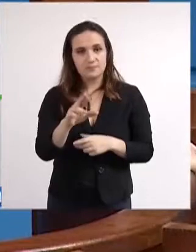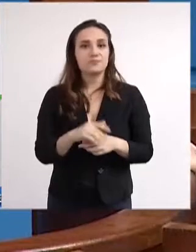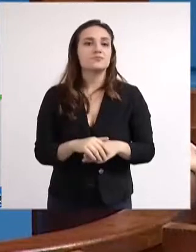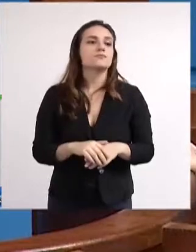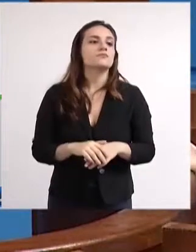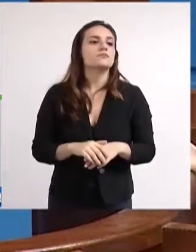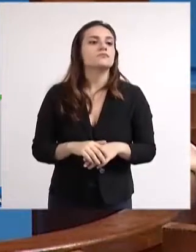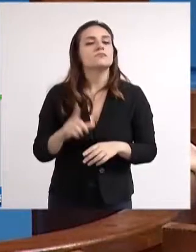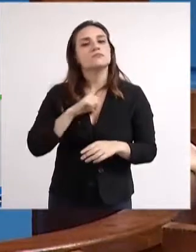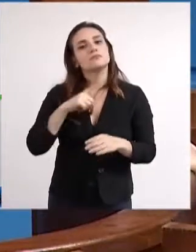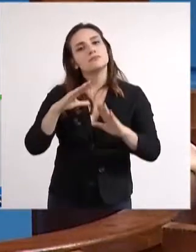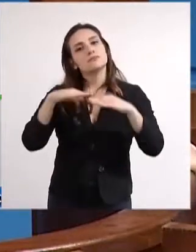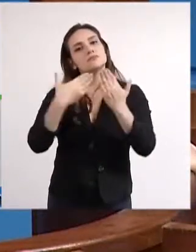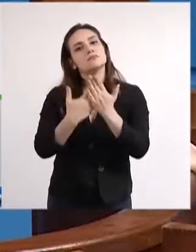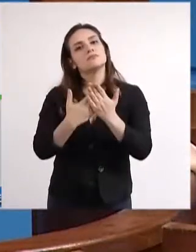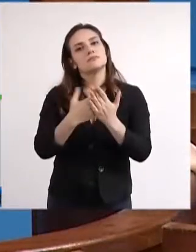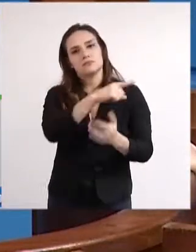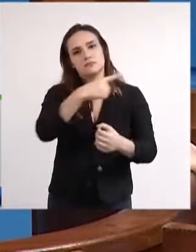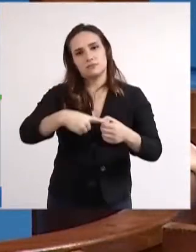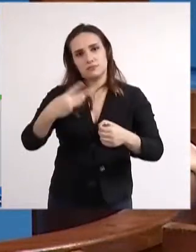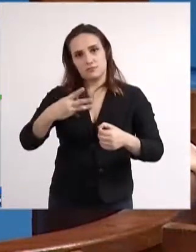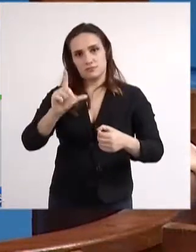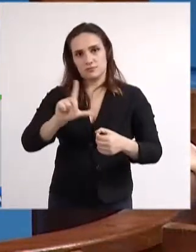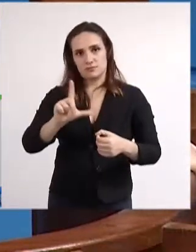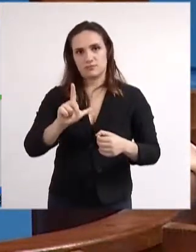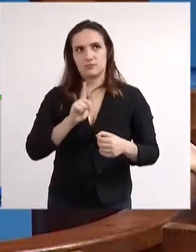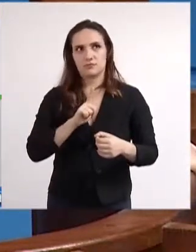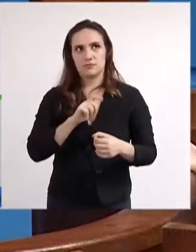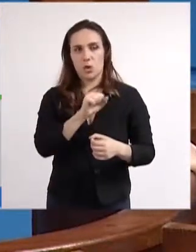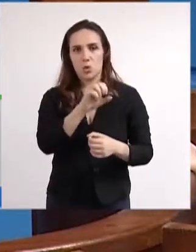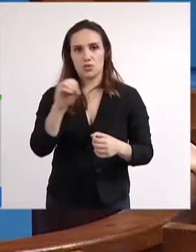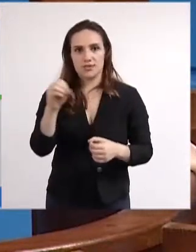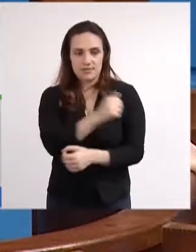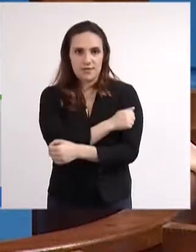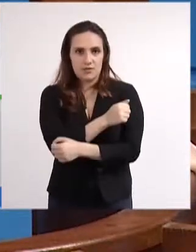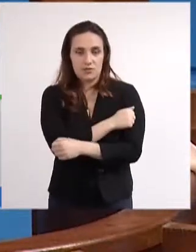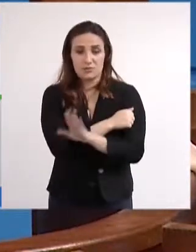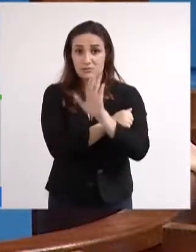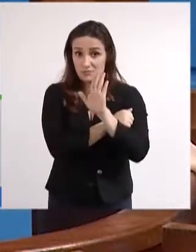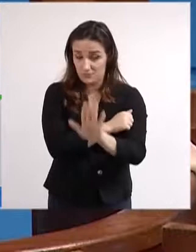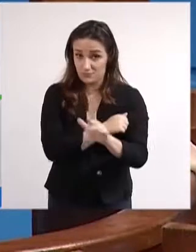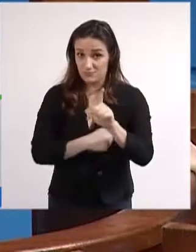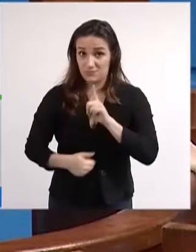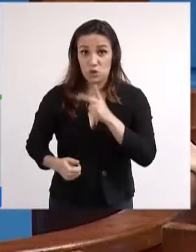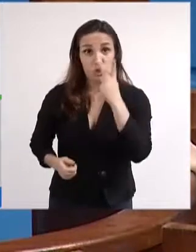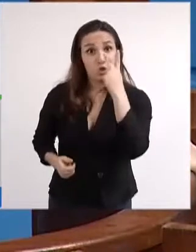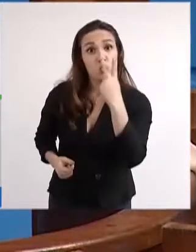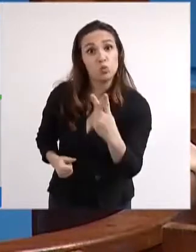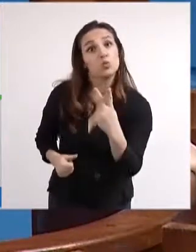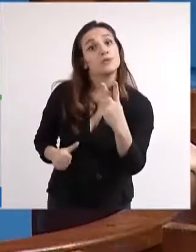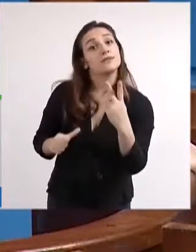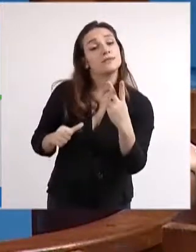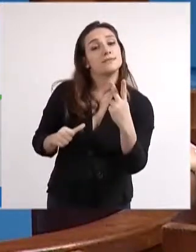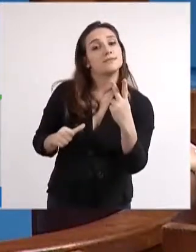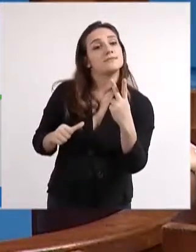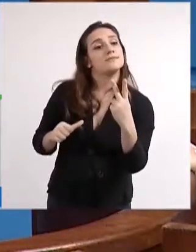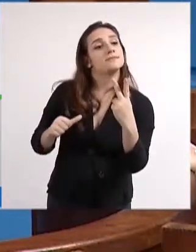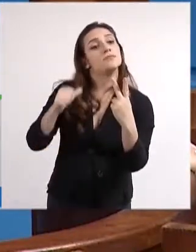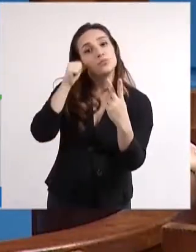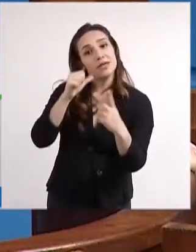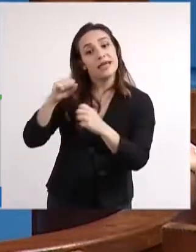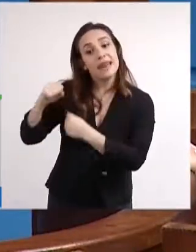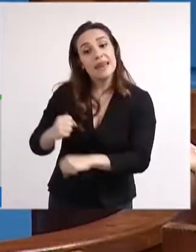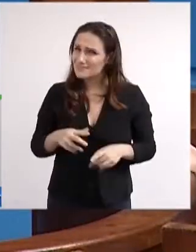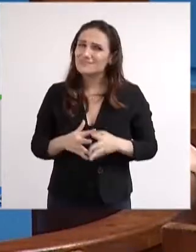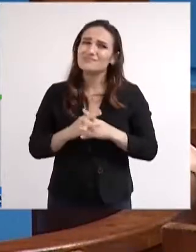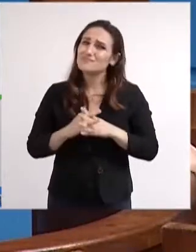escola de Três Lagoas, que tem 800 alunos e tem 2 servidoras fazendo a limpeza